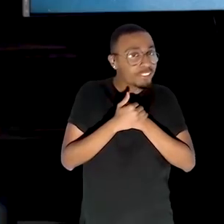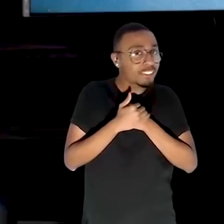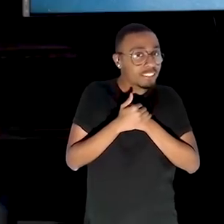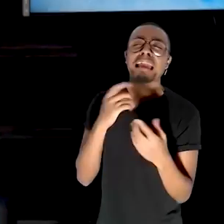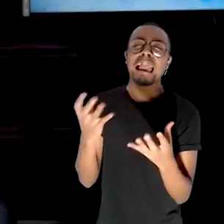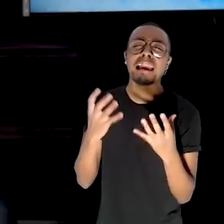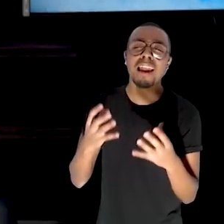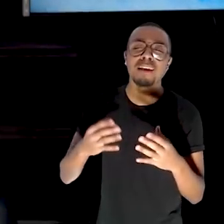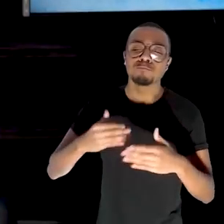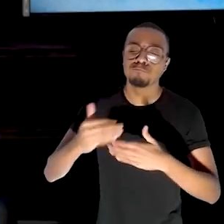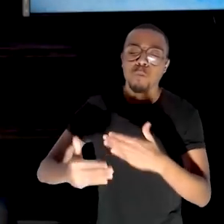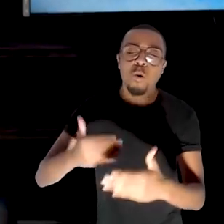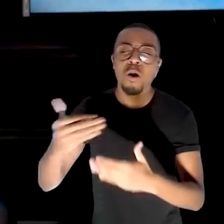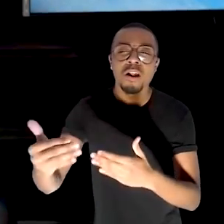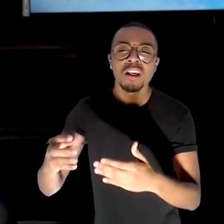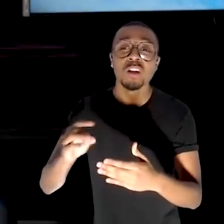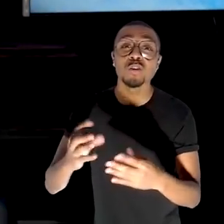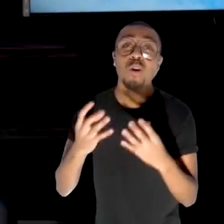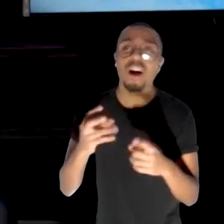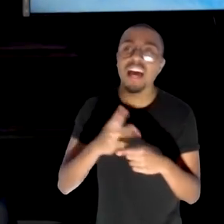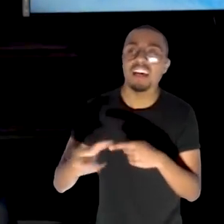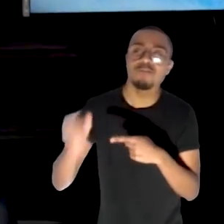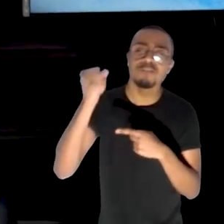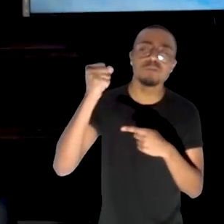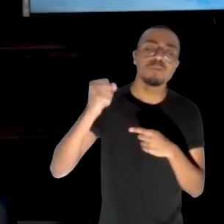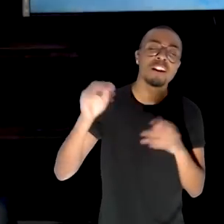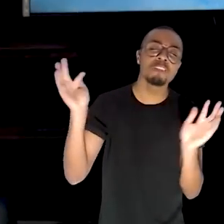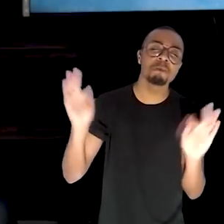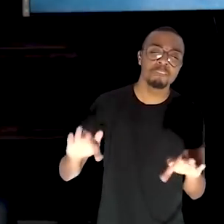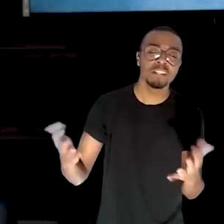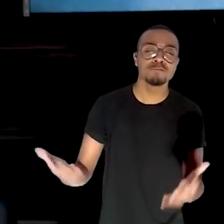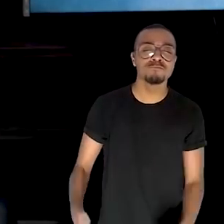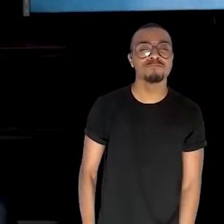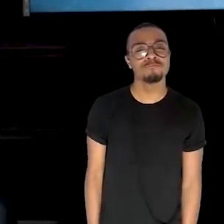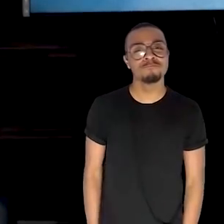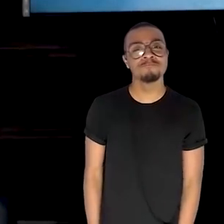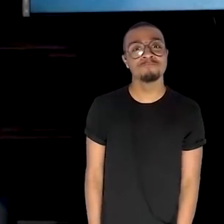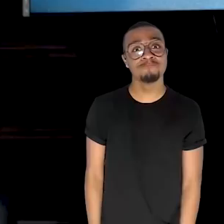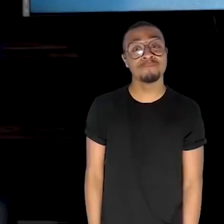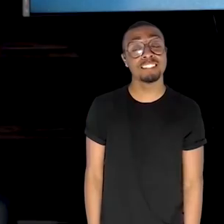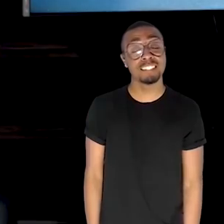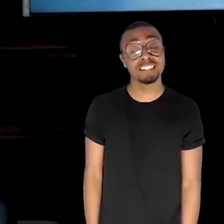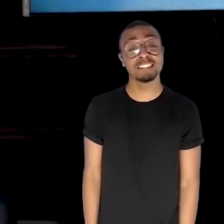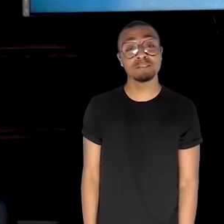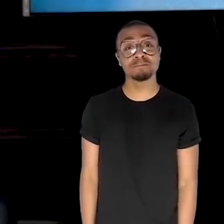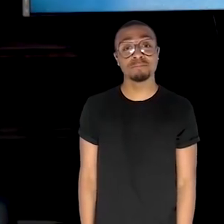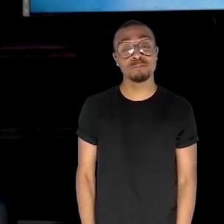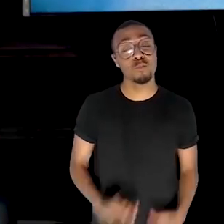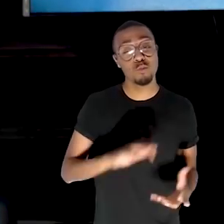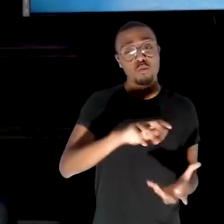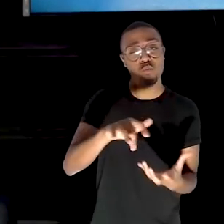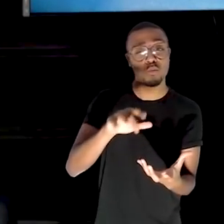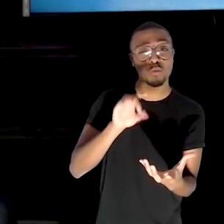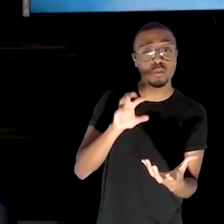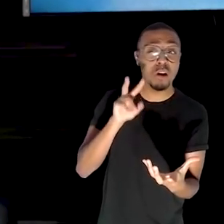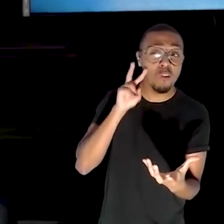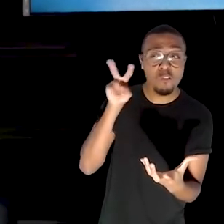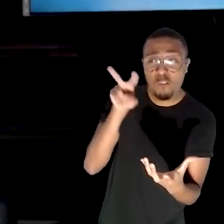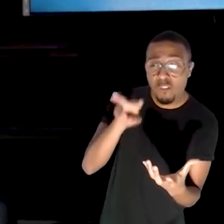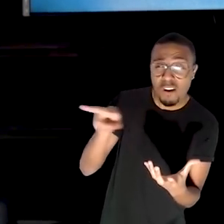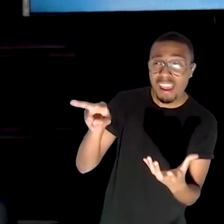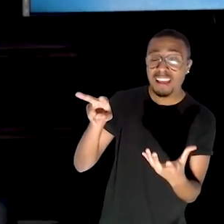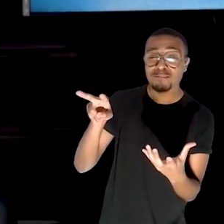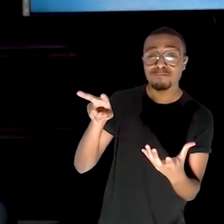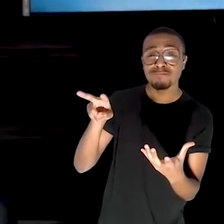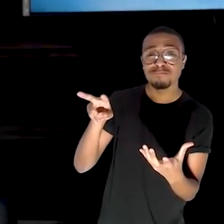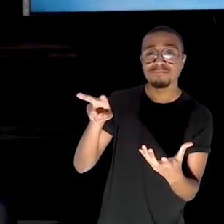vê. Muitas vezes a prova que nós temos, e é sobre isso que Jesus está falando, a prova